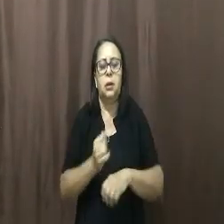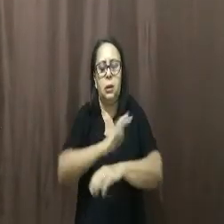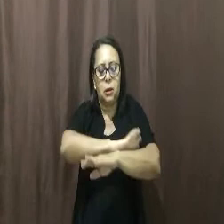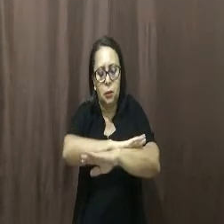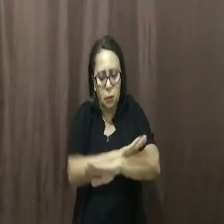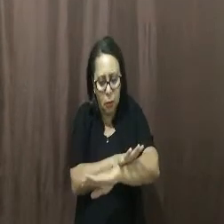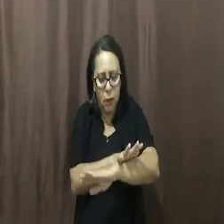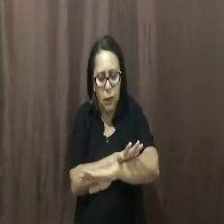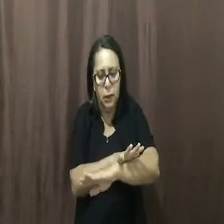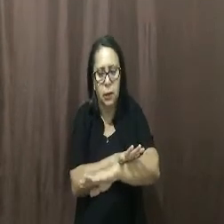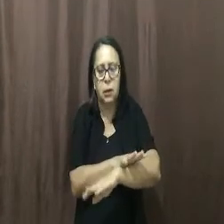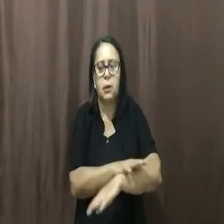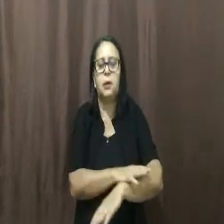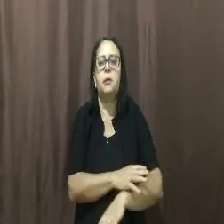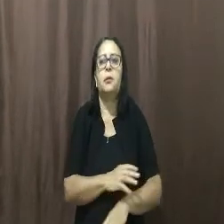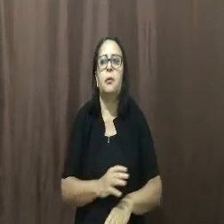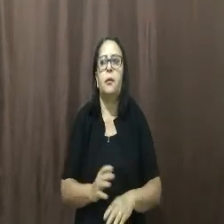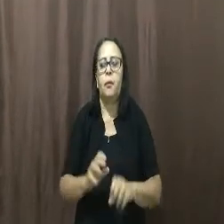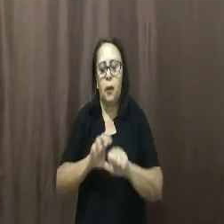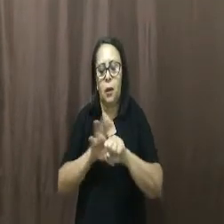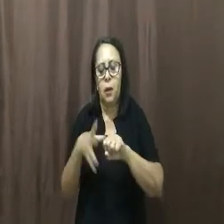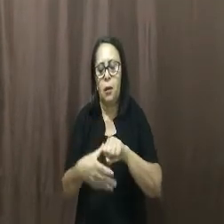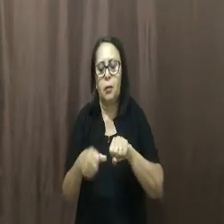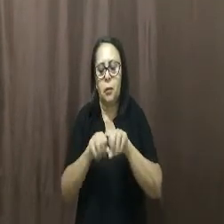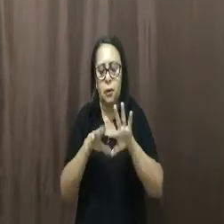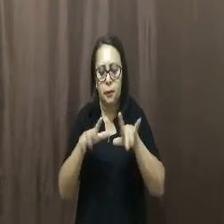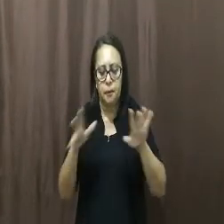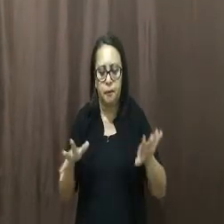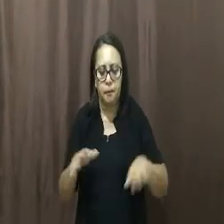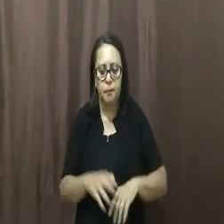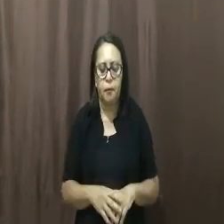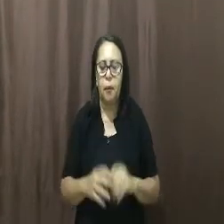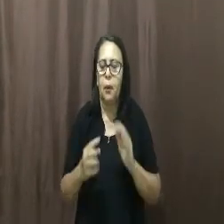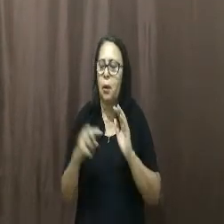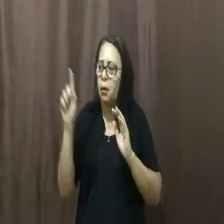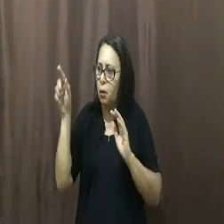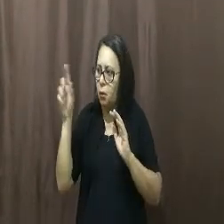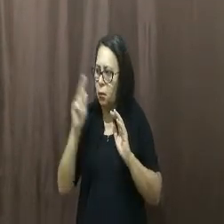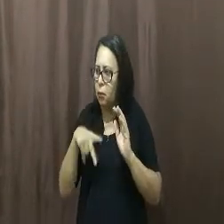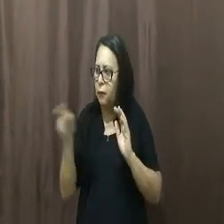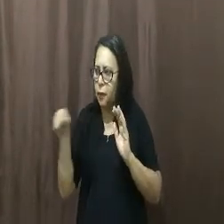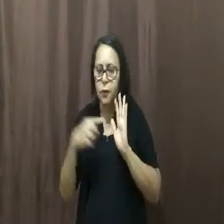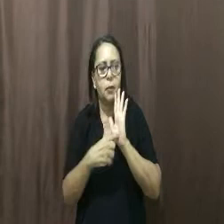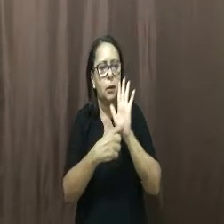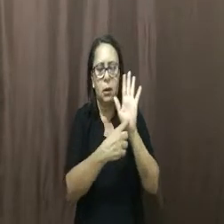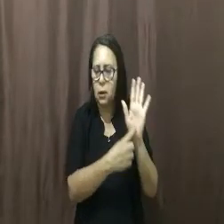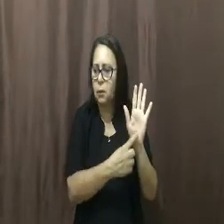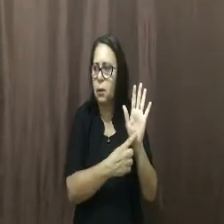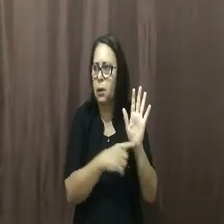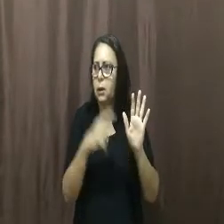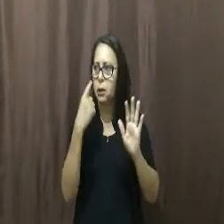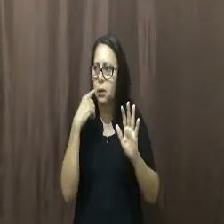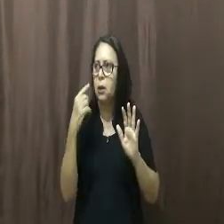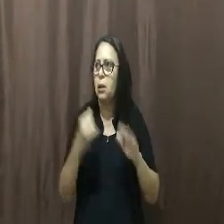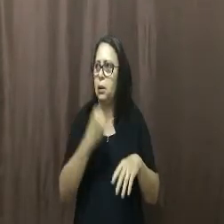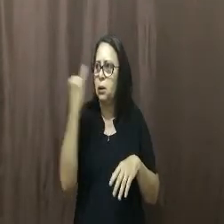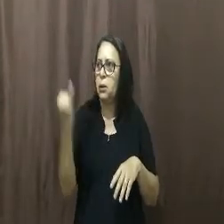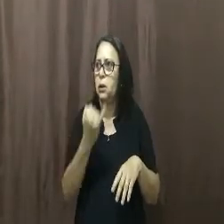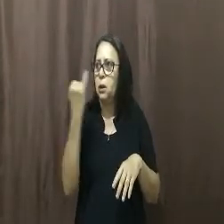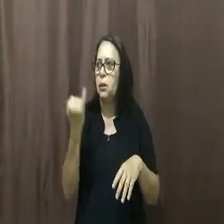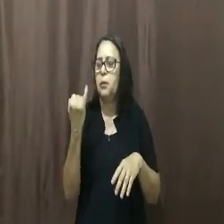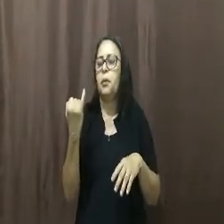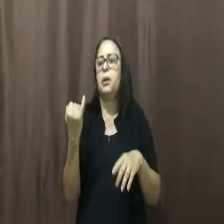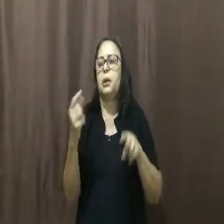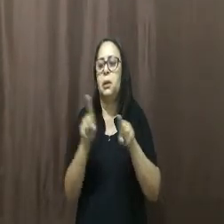nesses tempos, sobre o racismo em tempos de pandemia. E o professor, eu queria que você apresentasse, falasse inicialmente